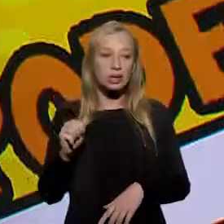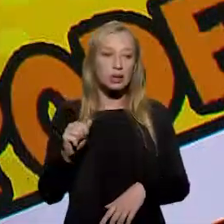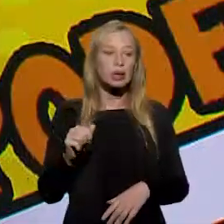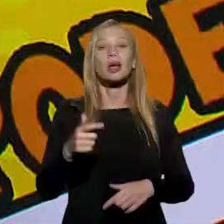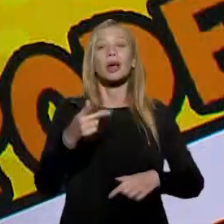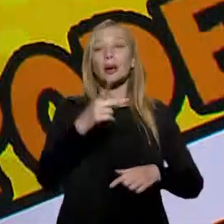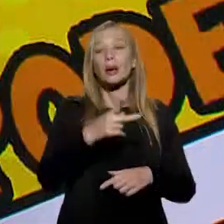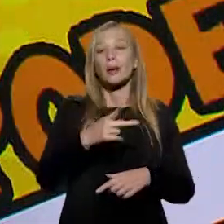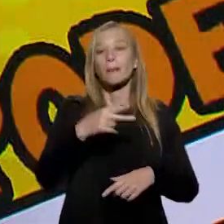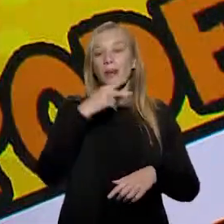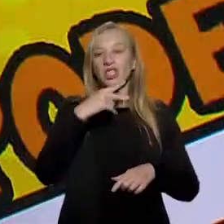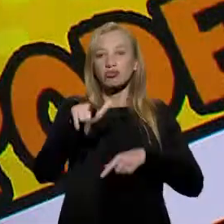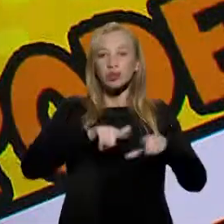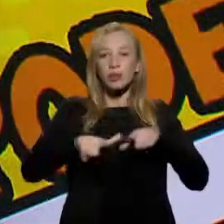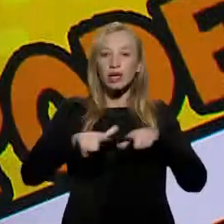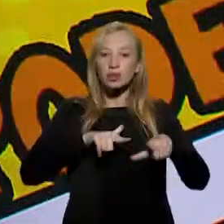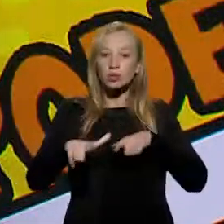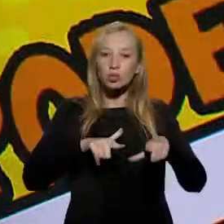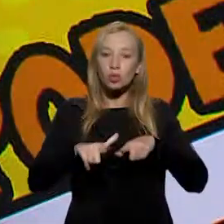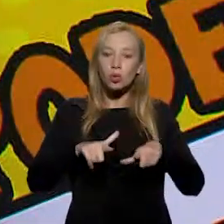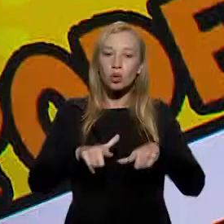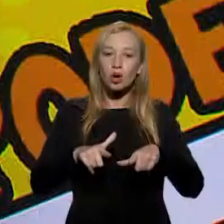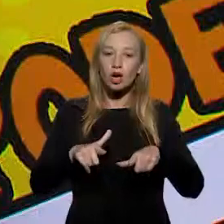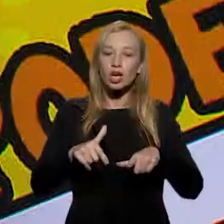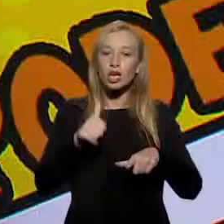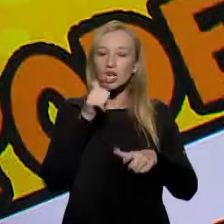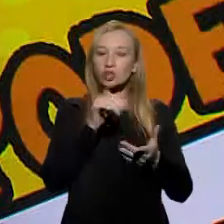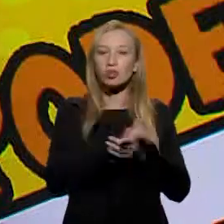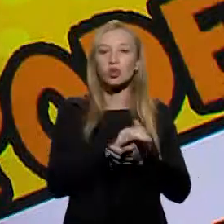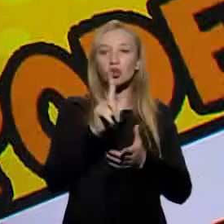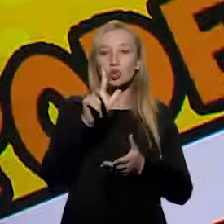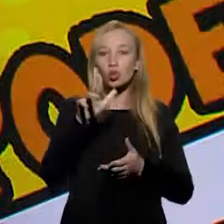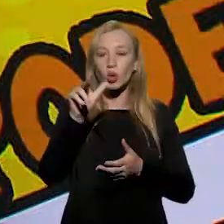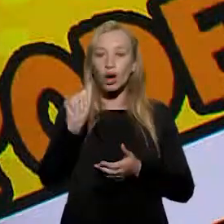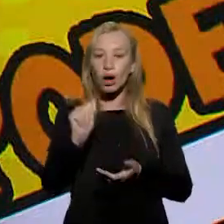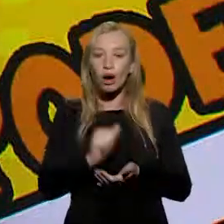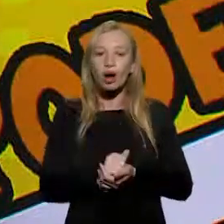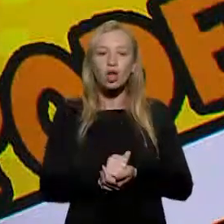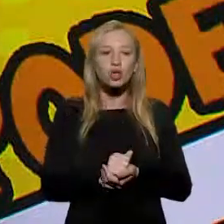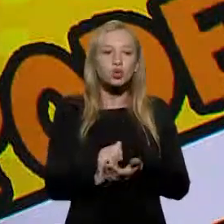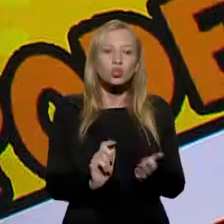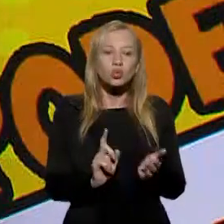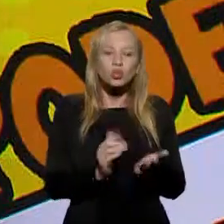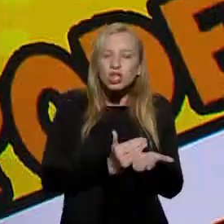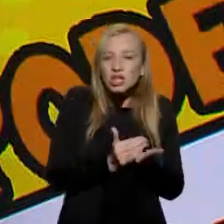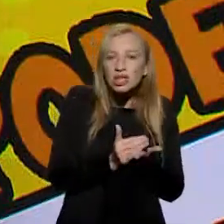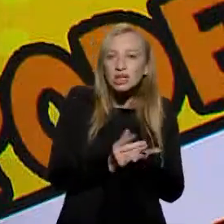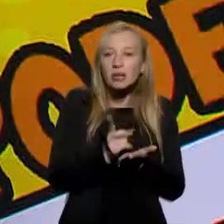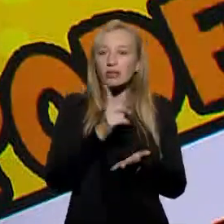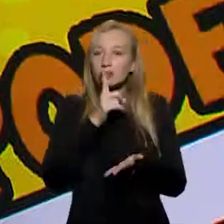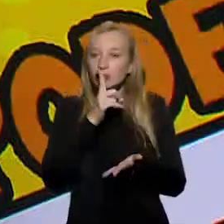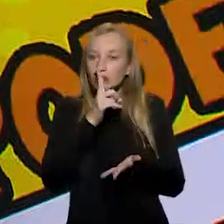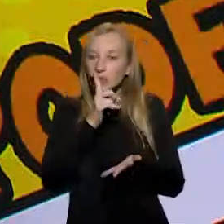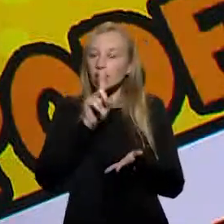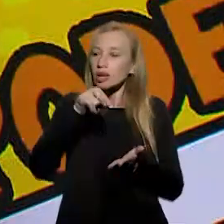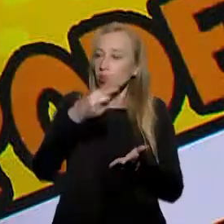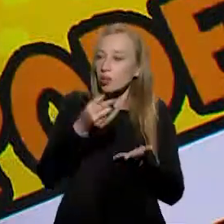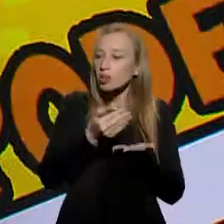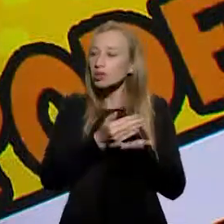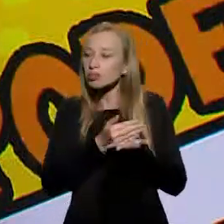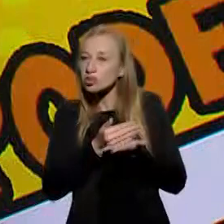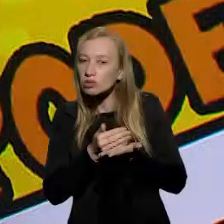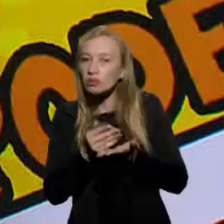pt nem o partido dos trabalhadores é ela no início ela ficou bem ele mais quer tinha né depois que ela começou